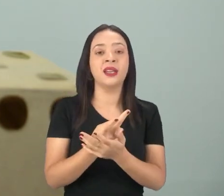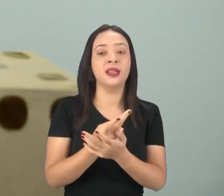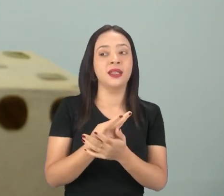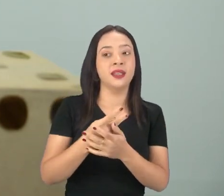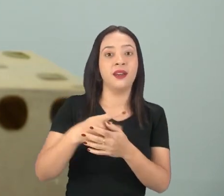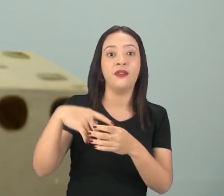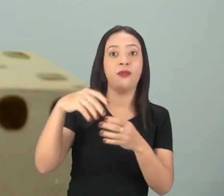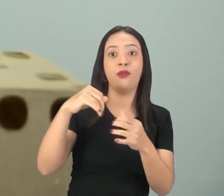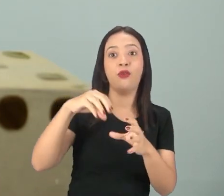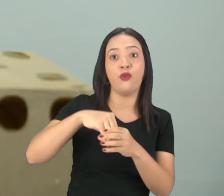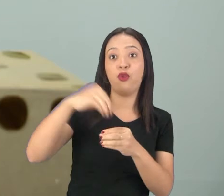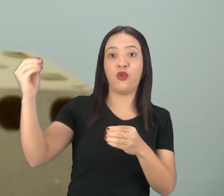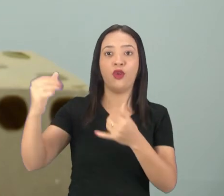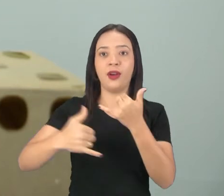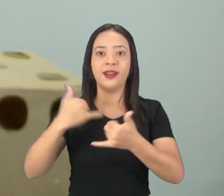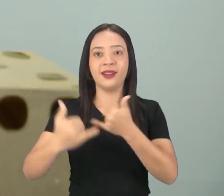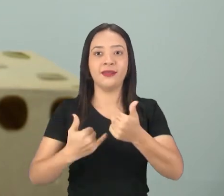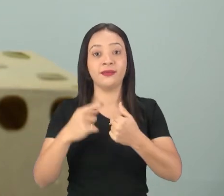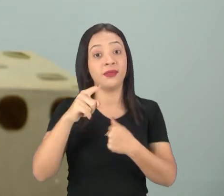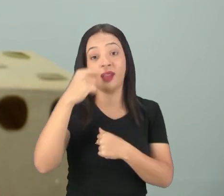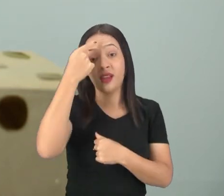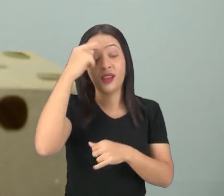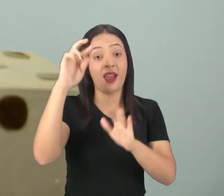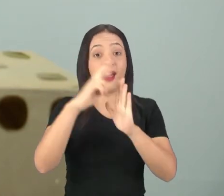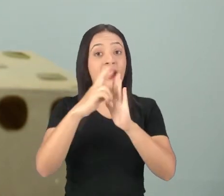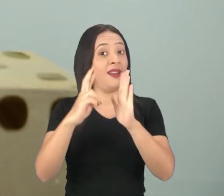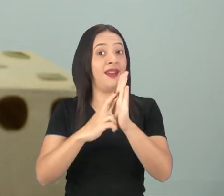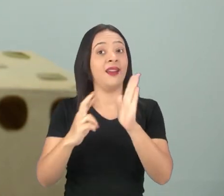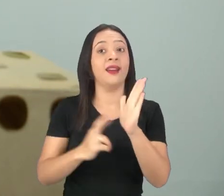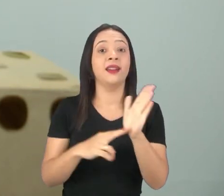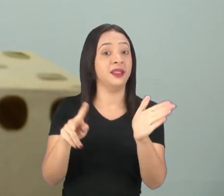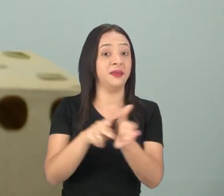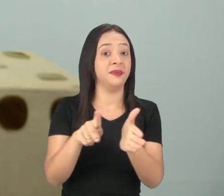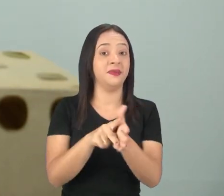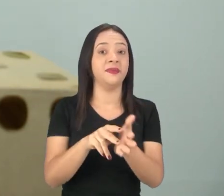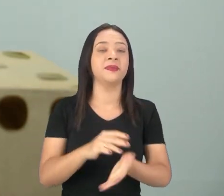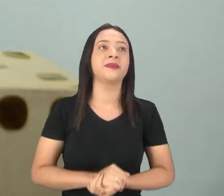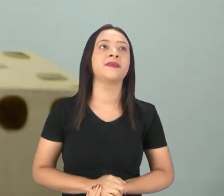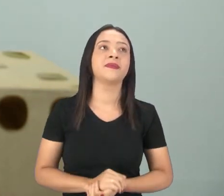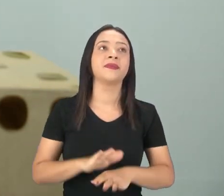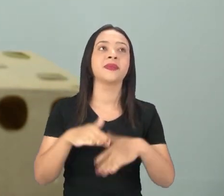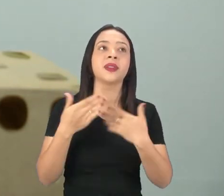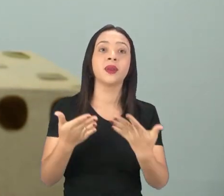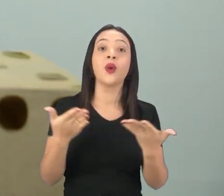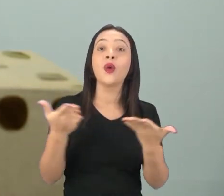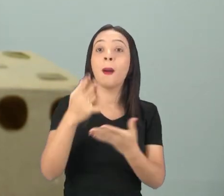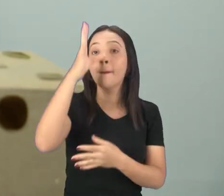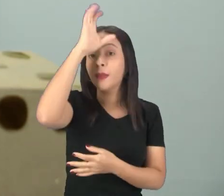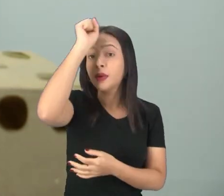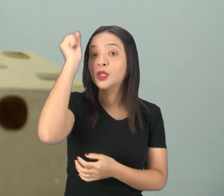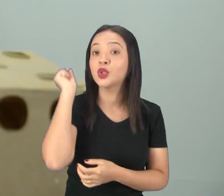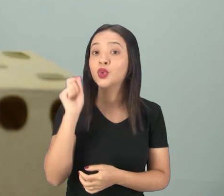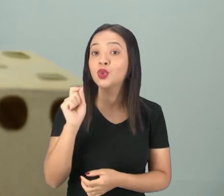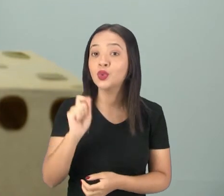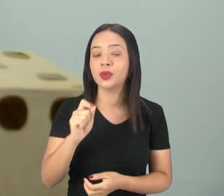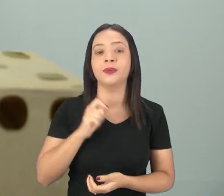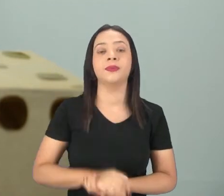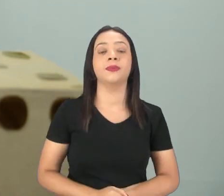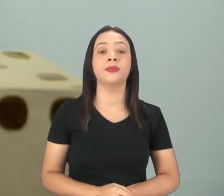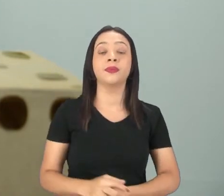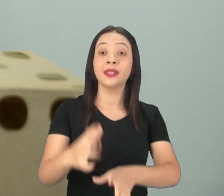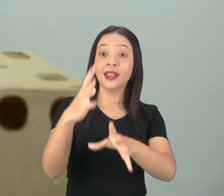colocar algumas regras ali, de acordo com o grupo de amigos que você jogar, tá? E aí a gente aprendeu hoje o quê? Que